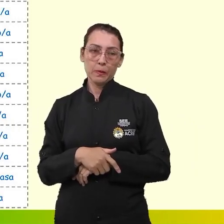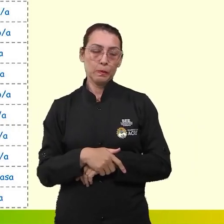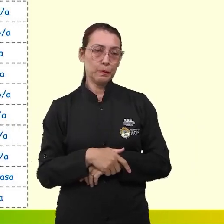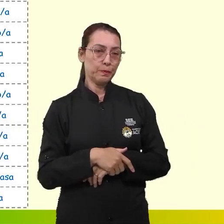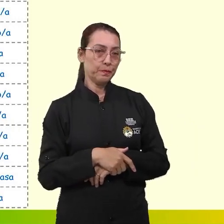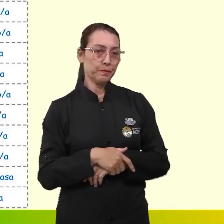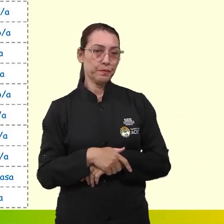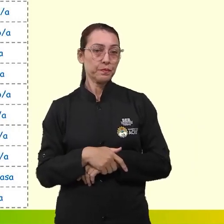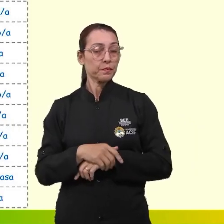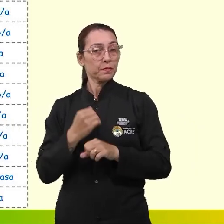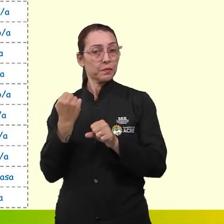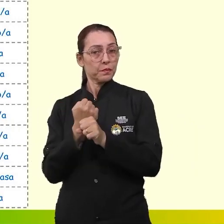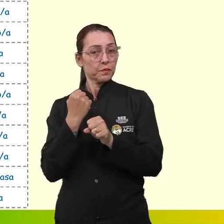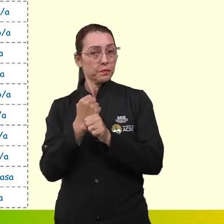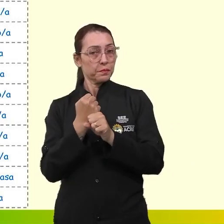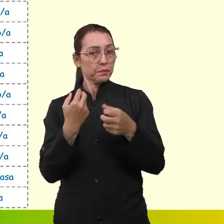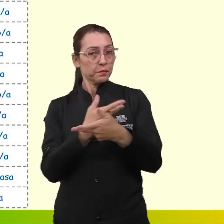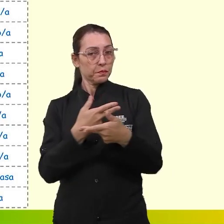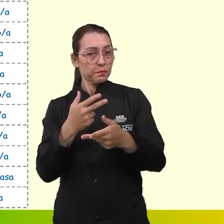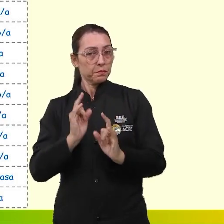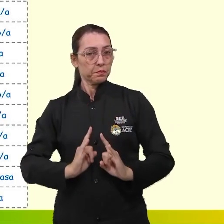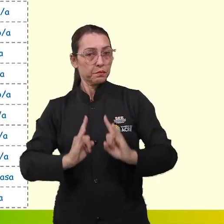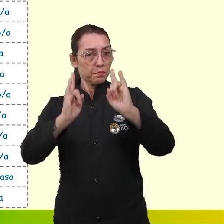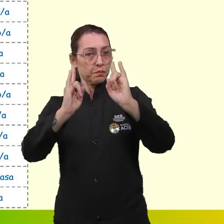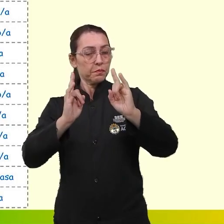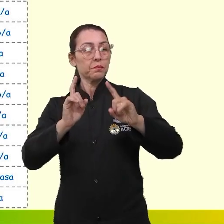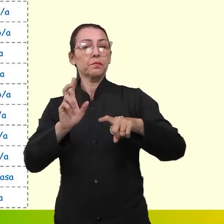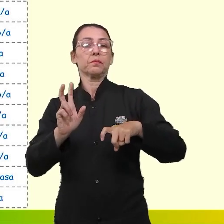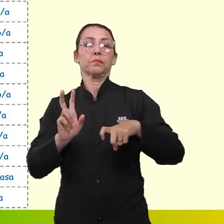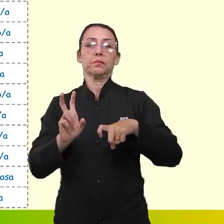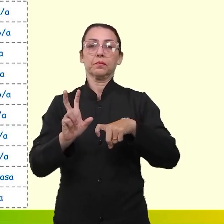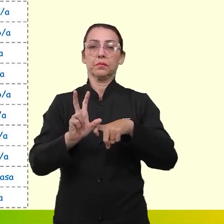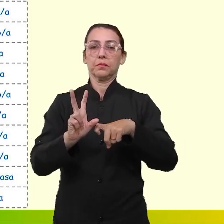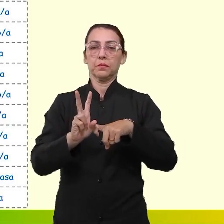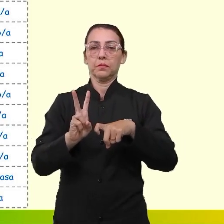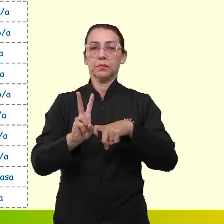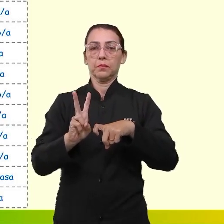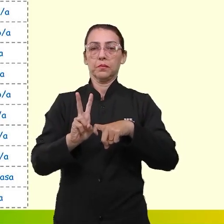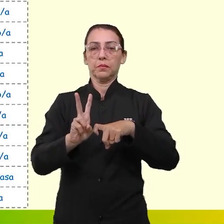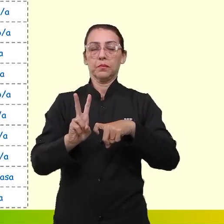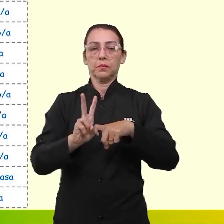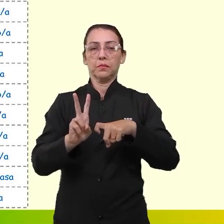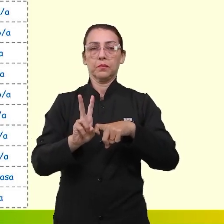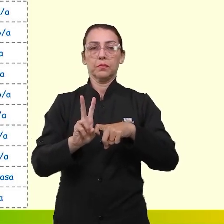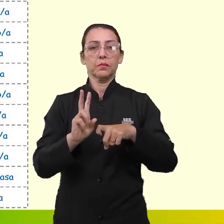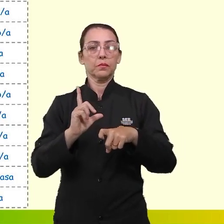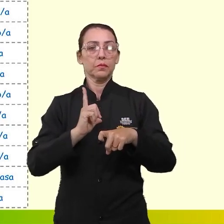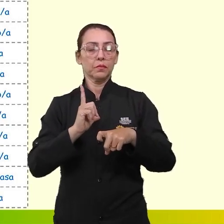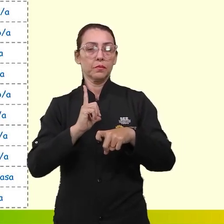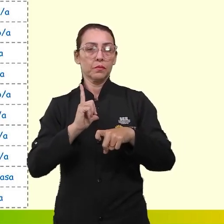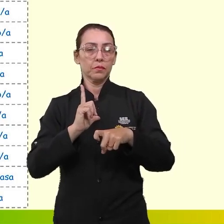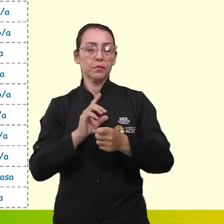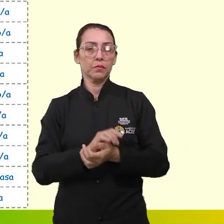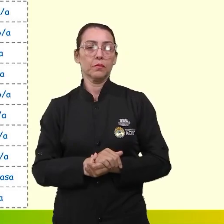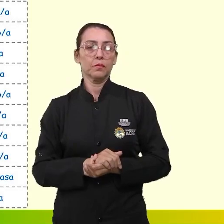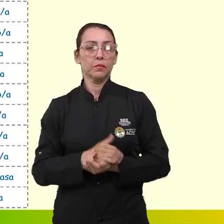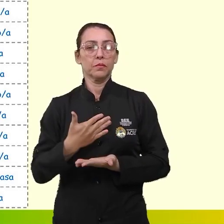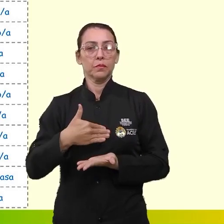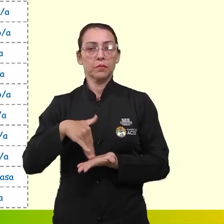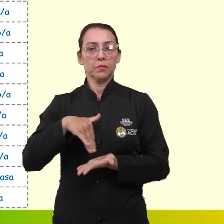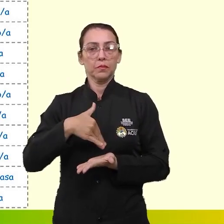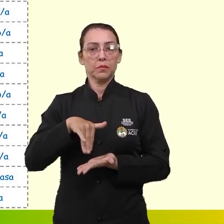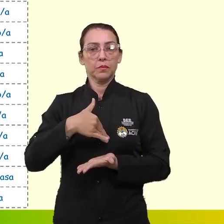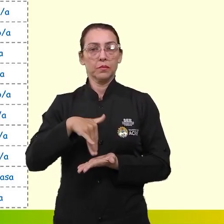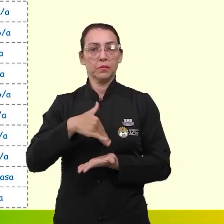obreiro, que trabalha em obras. Aqui o veterinário. Aqui nós temos a